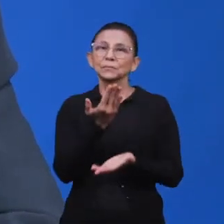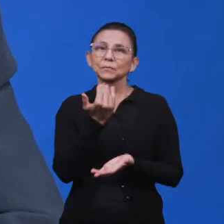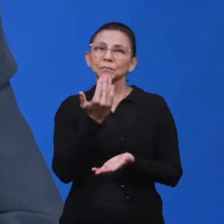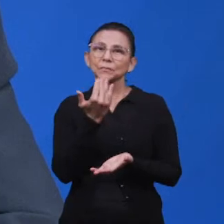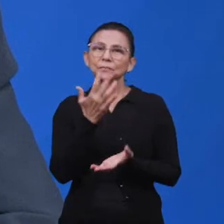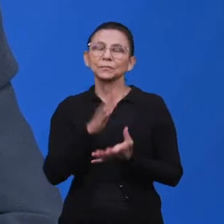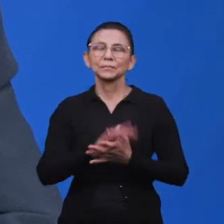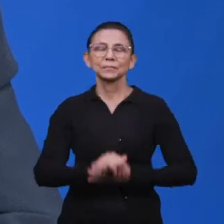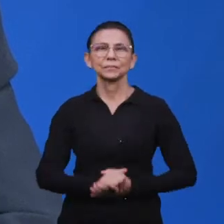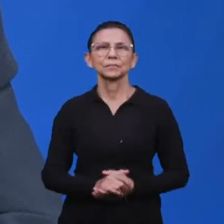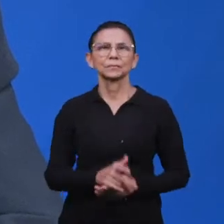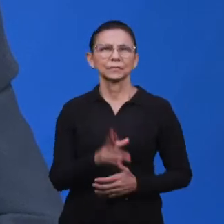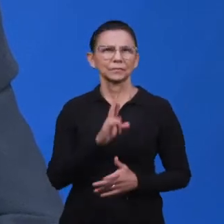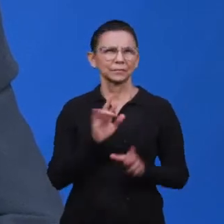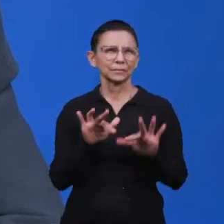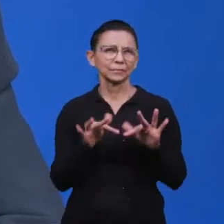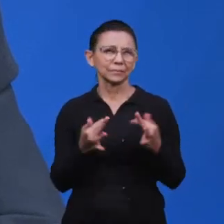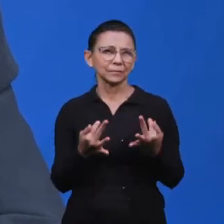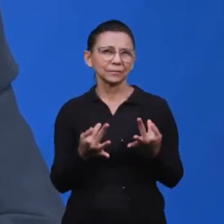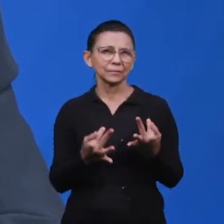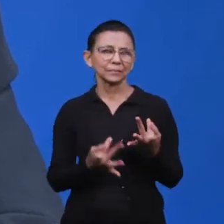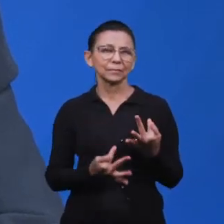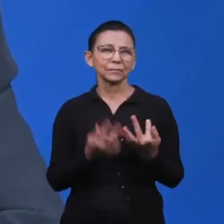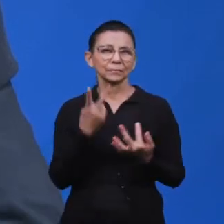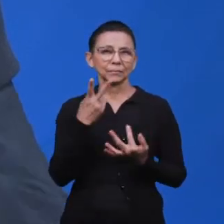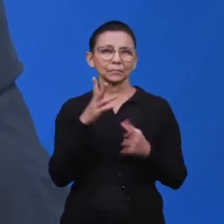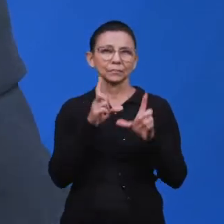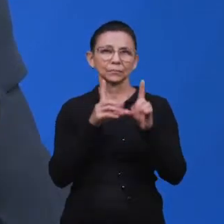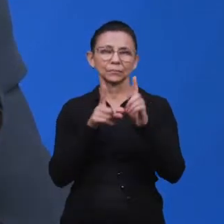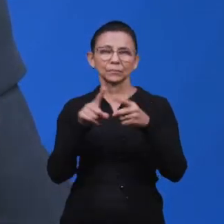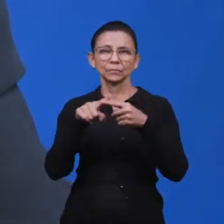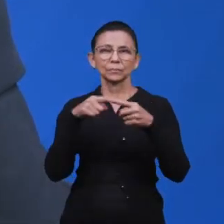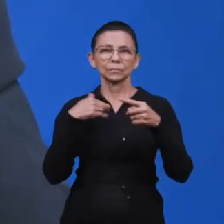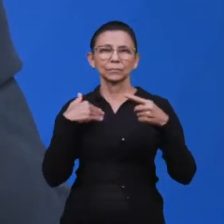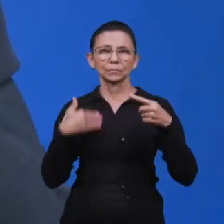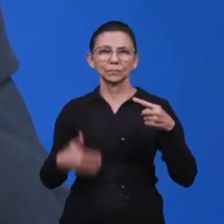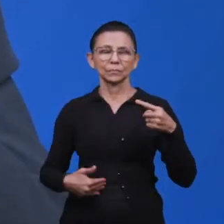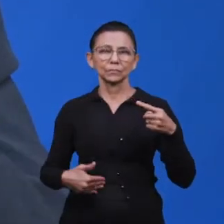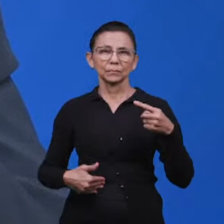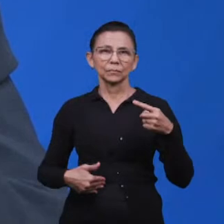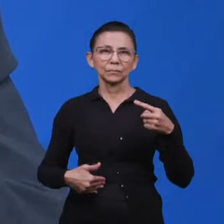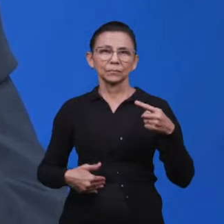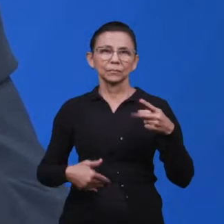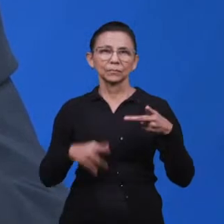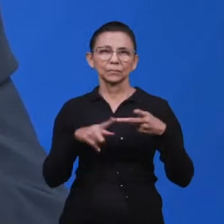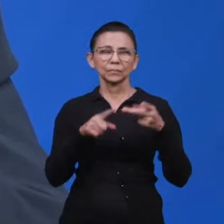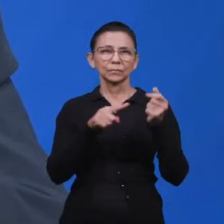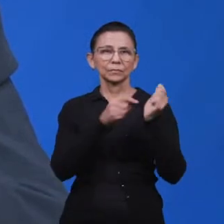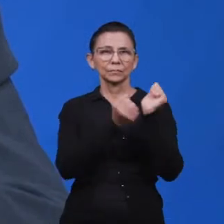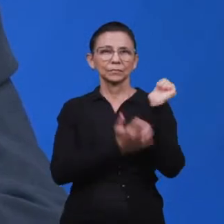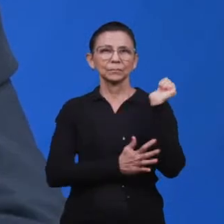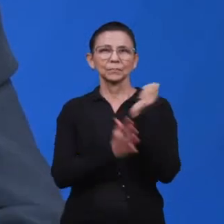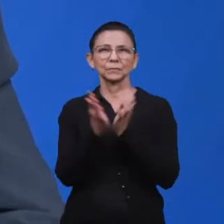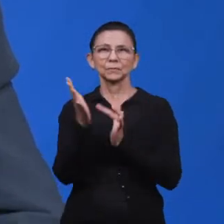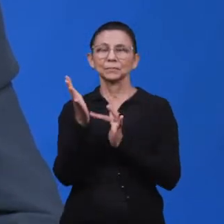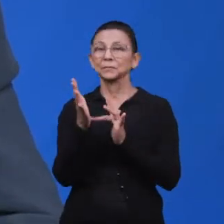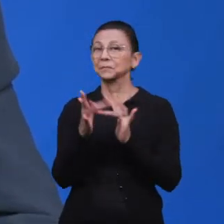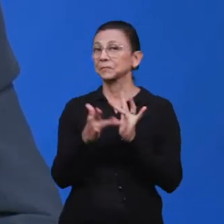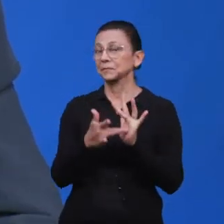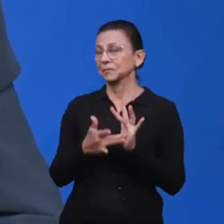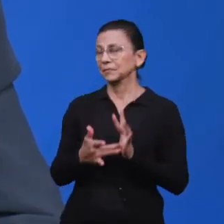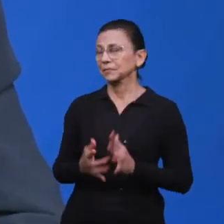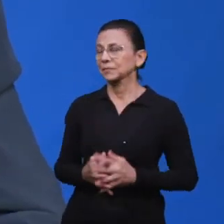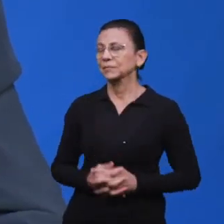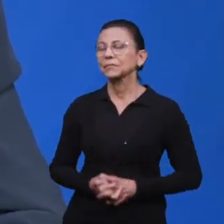mas é completa. Por quê, né? As duas doutrinas são a doutrina de corpo e a doutrina de sangue. E é notável